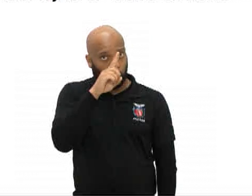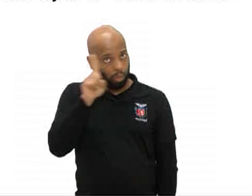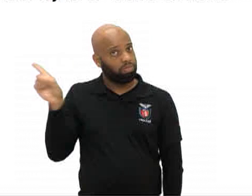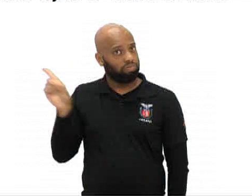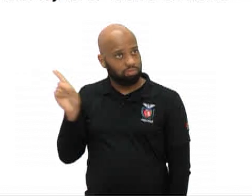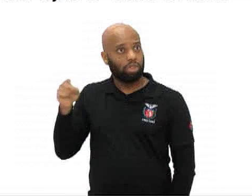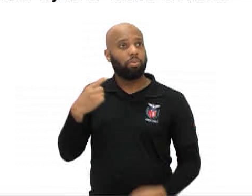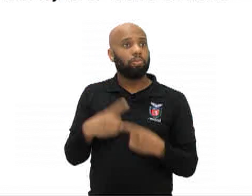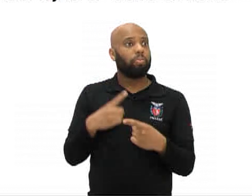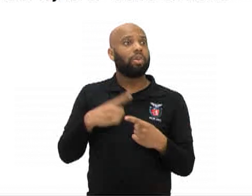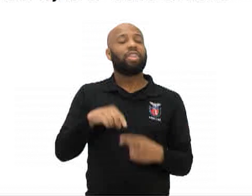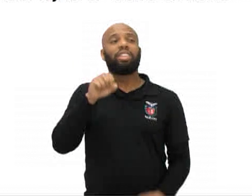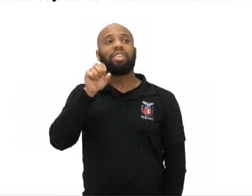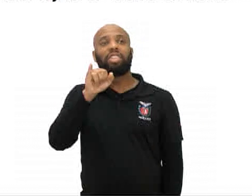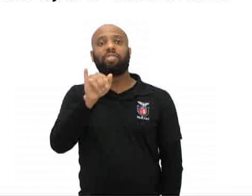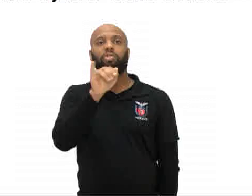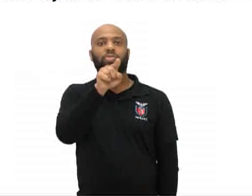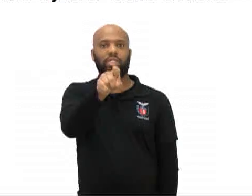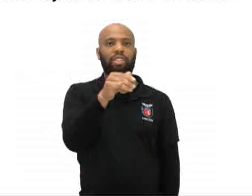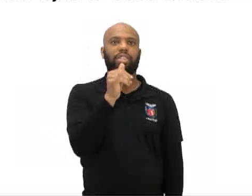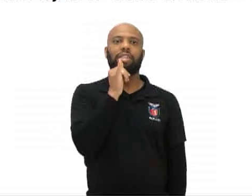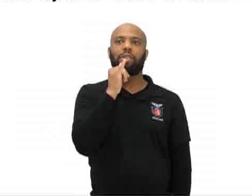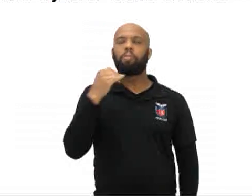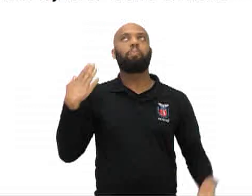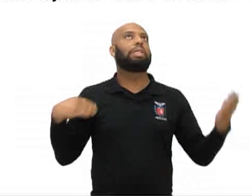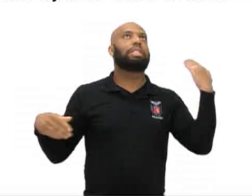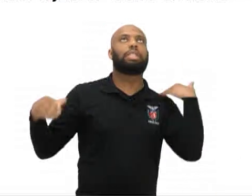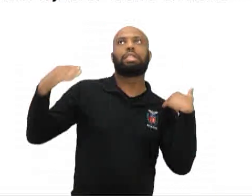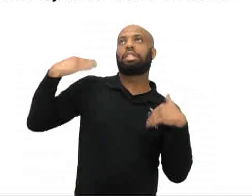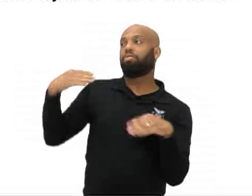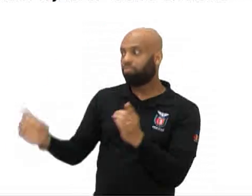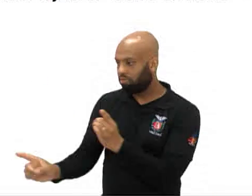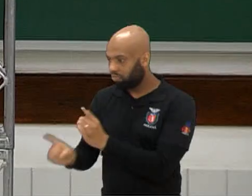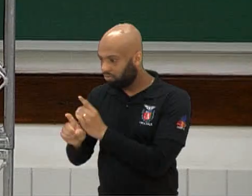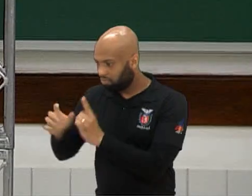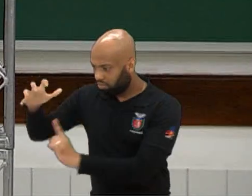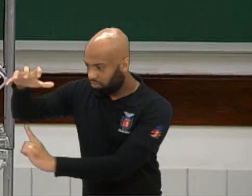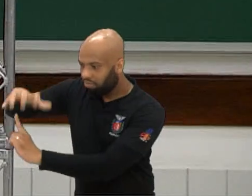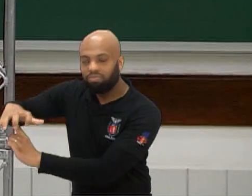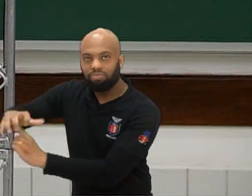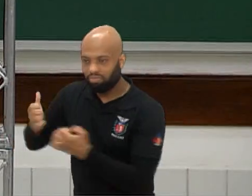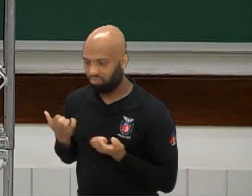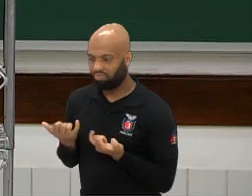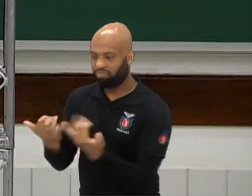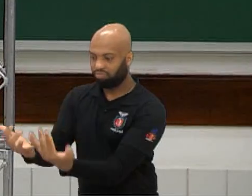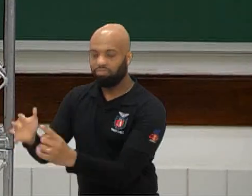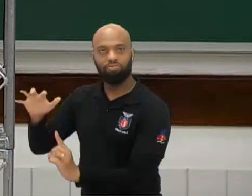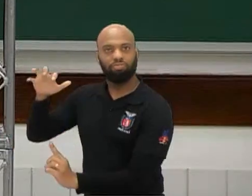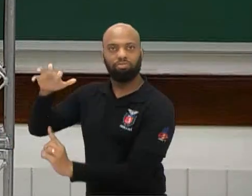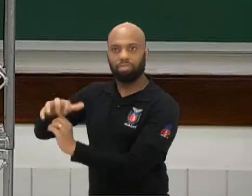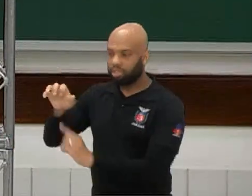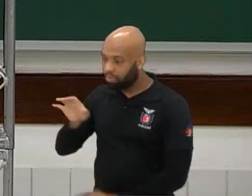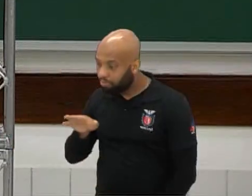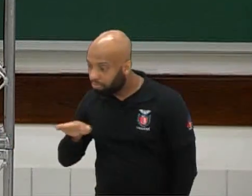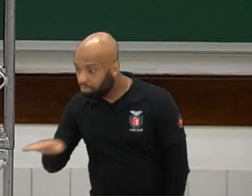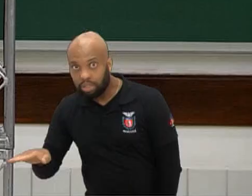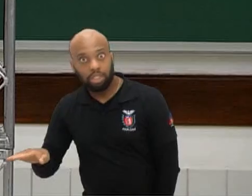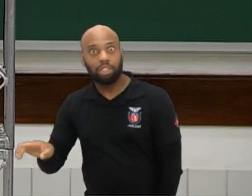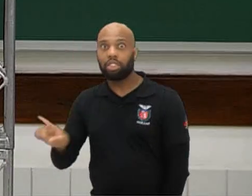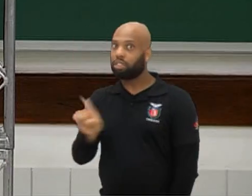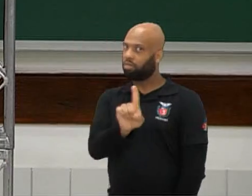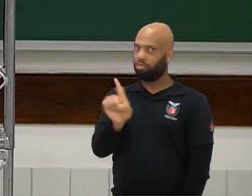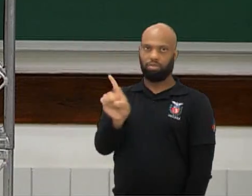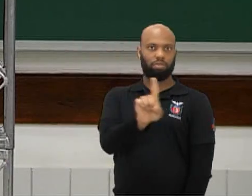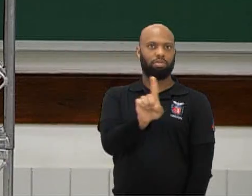existe. Se você estiver passeando e encontrar esse cogumelo no ambiente, no jardim, no bosque, no parque, não